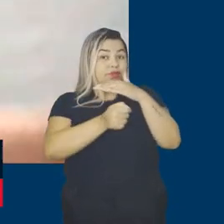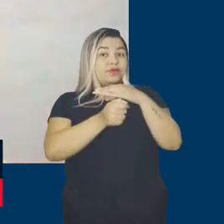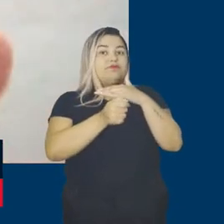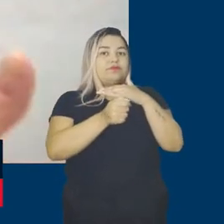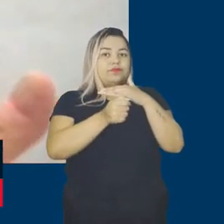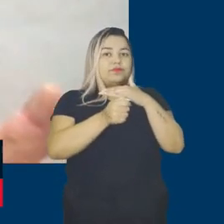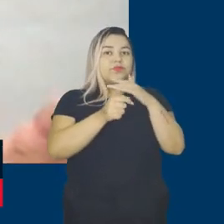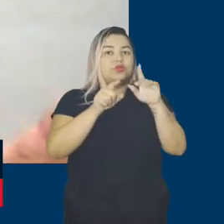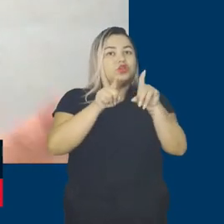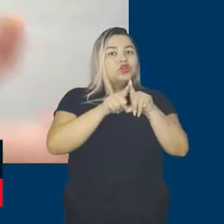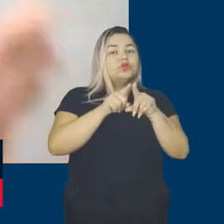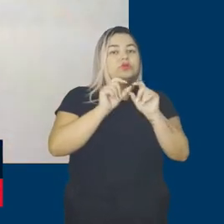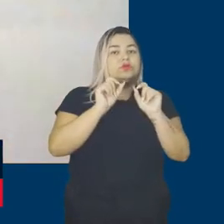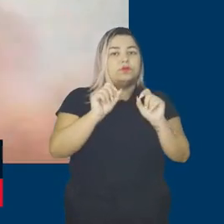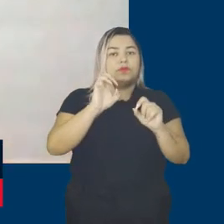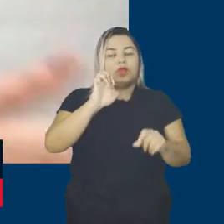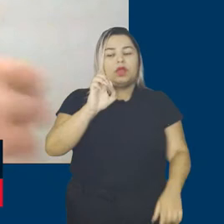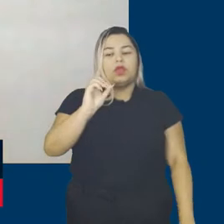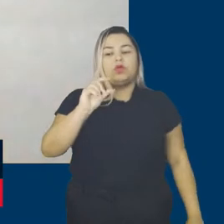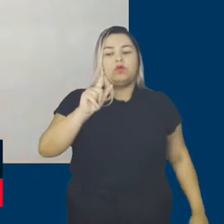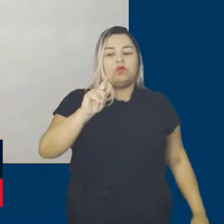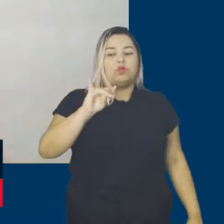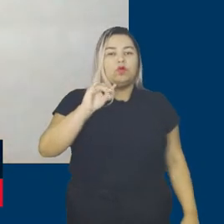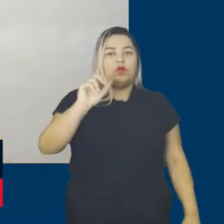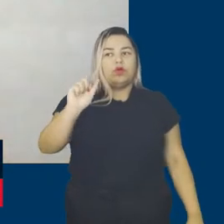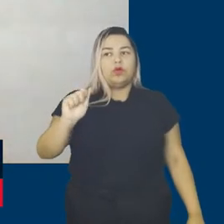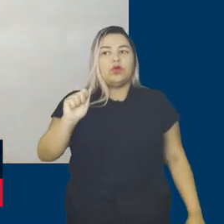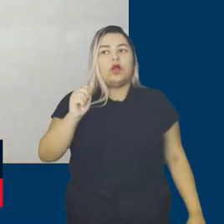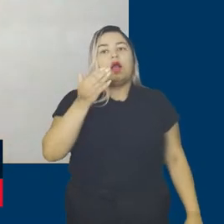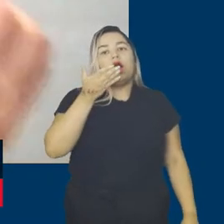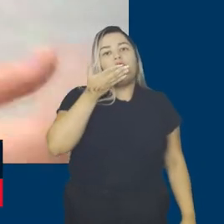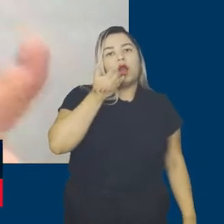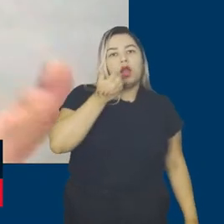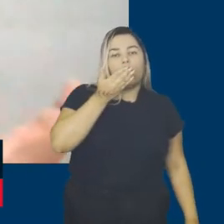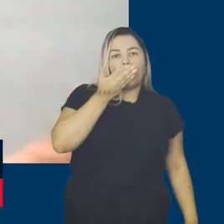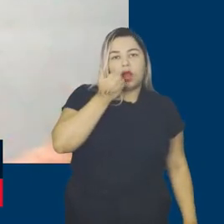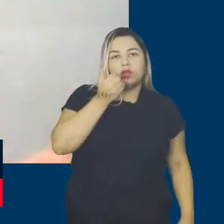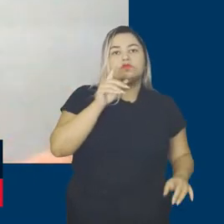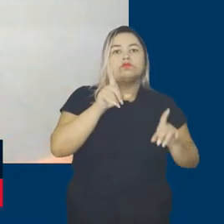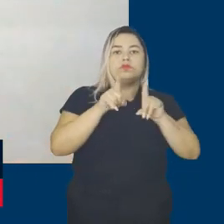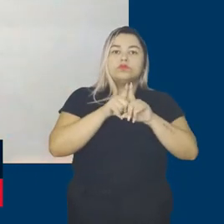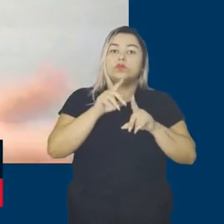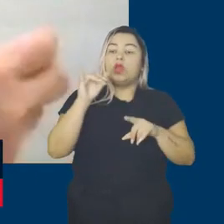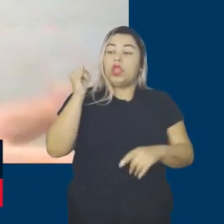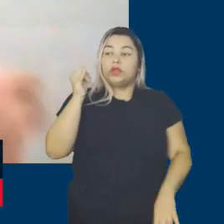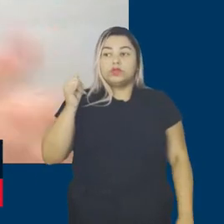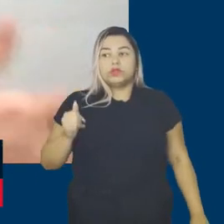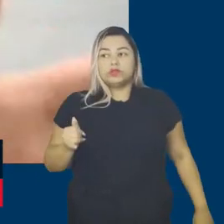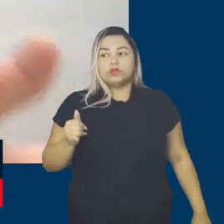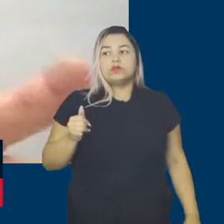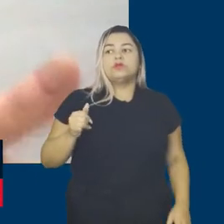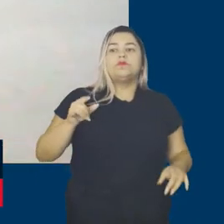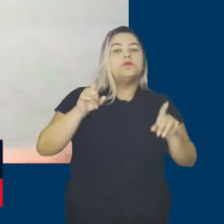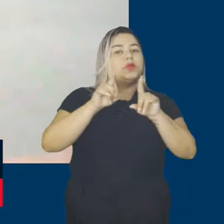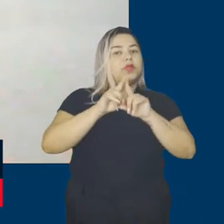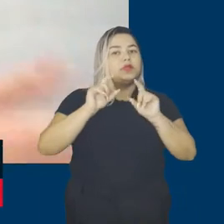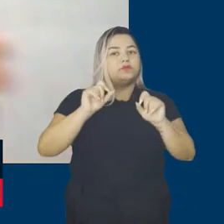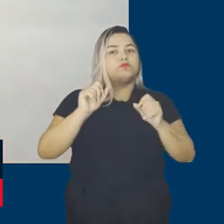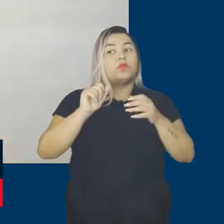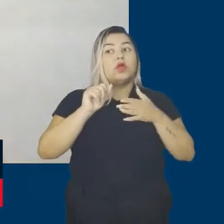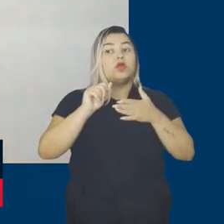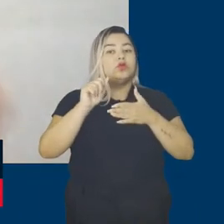transição agroecológica, no caso dos sistemas alimentares, a transição energética, para o caso da agenda de